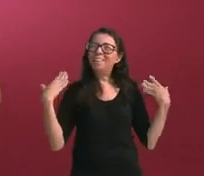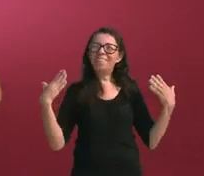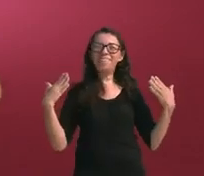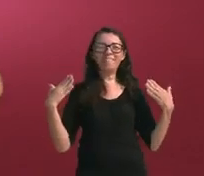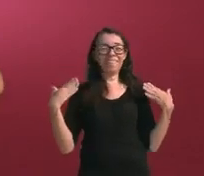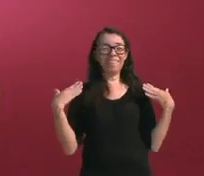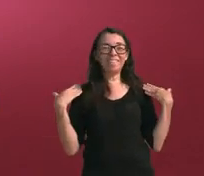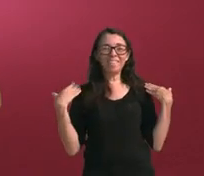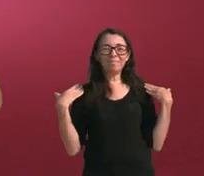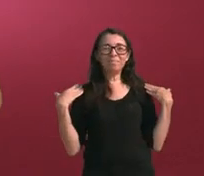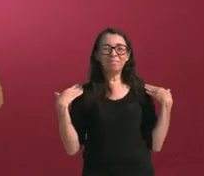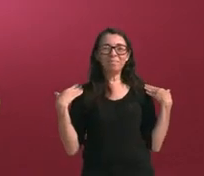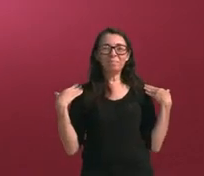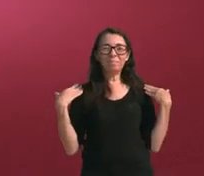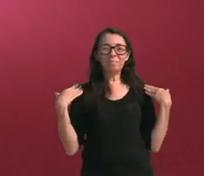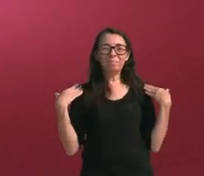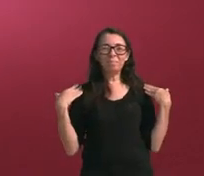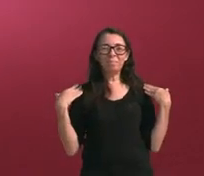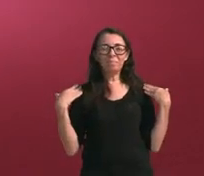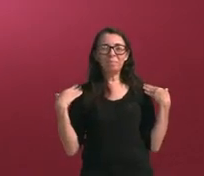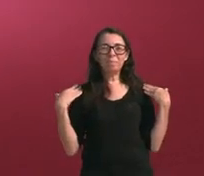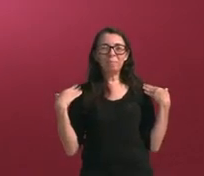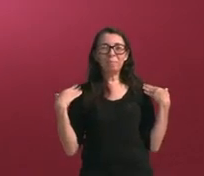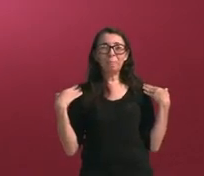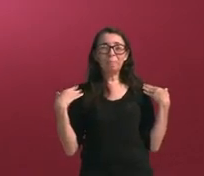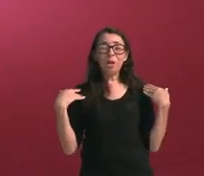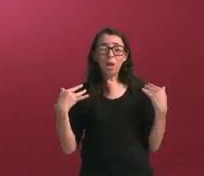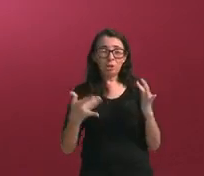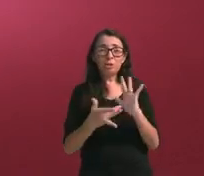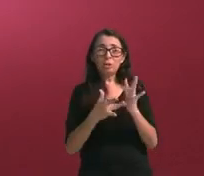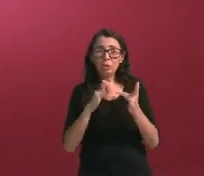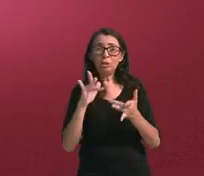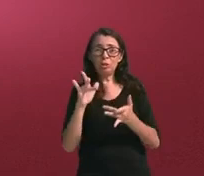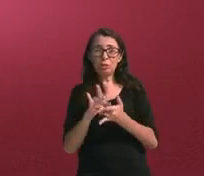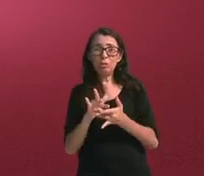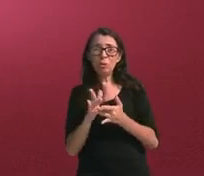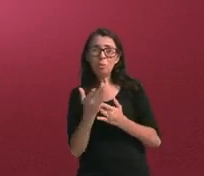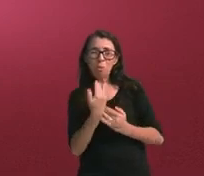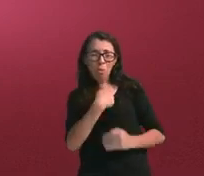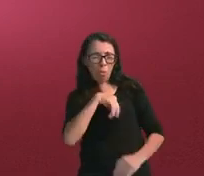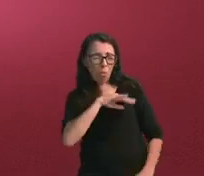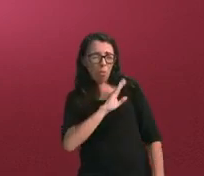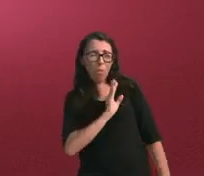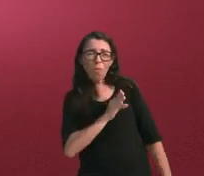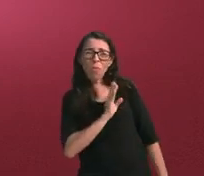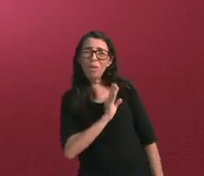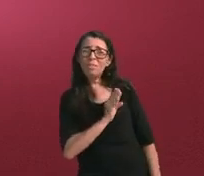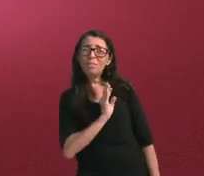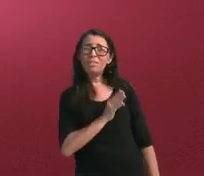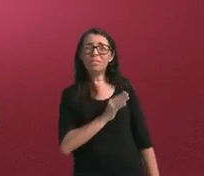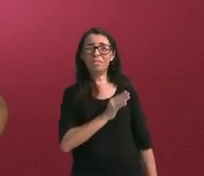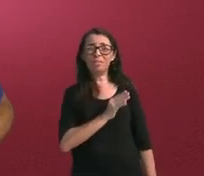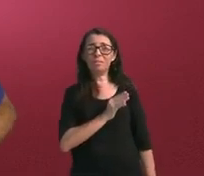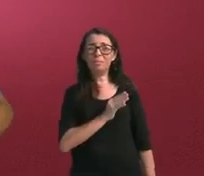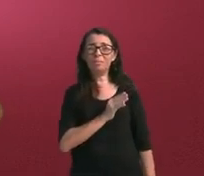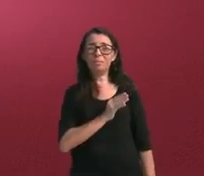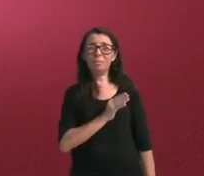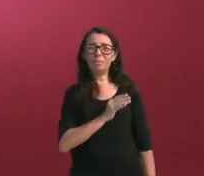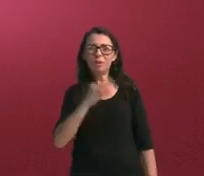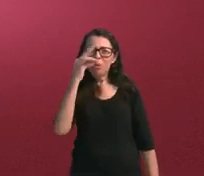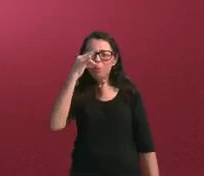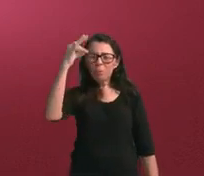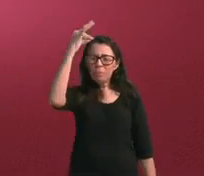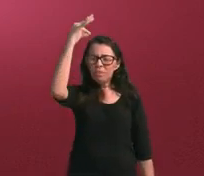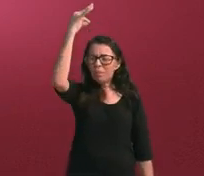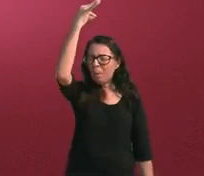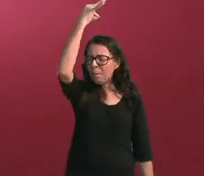a consumação dos séculos. Ó, amados, porque o expulsar e o